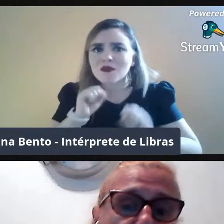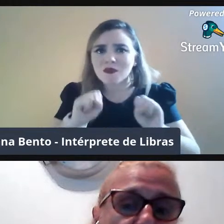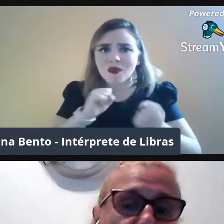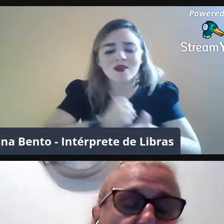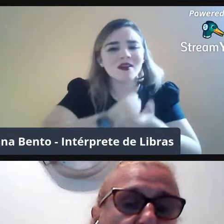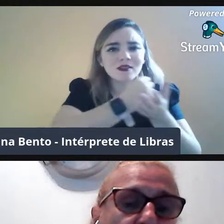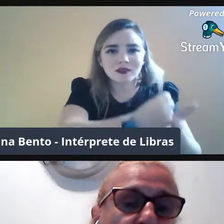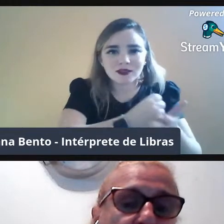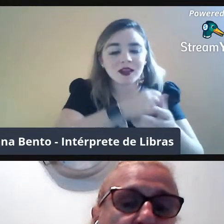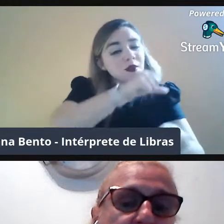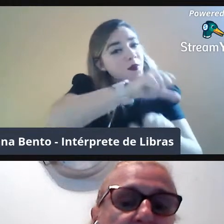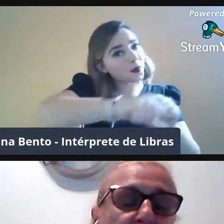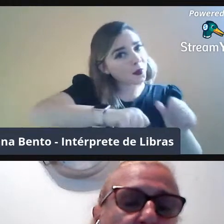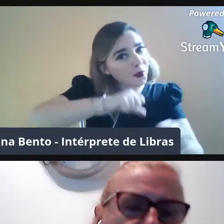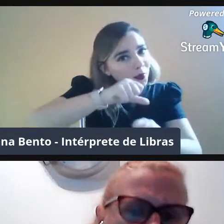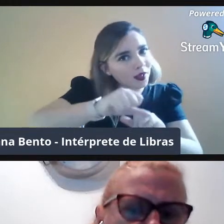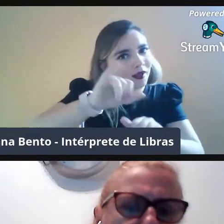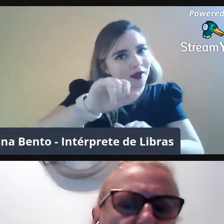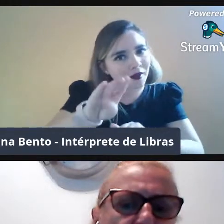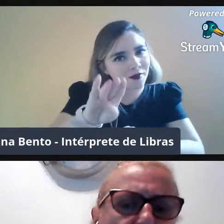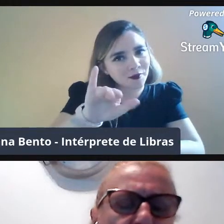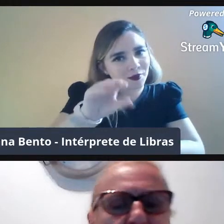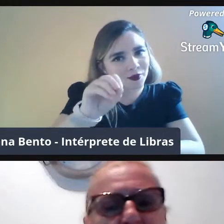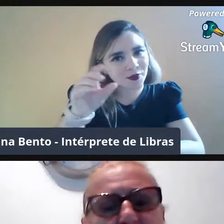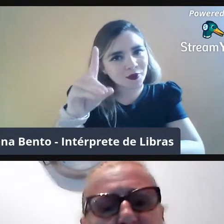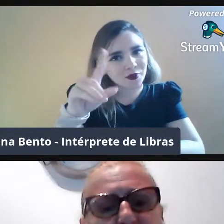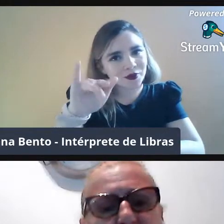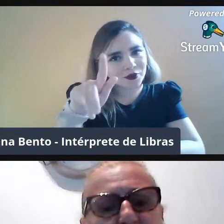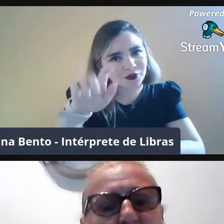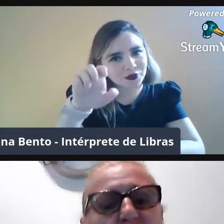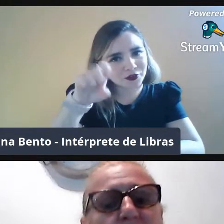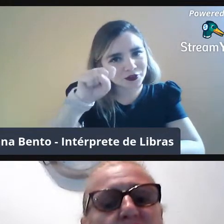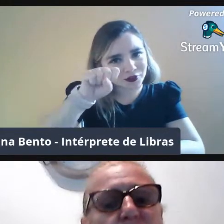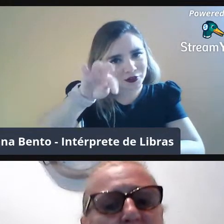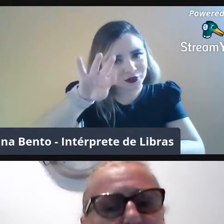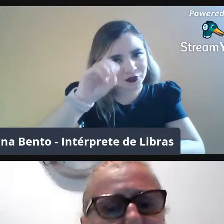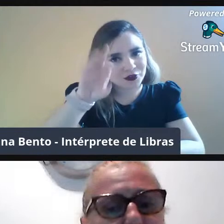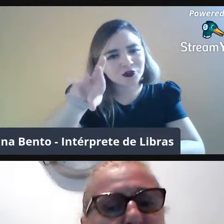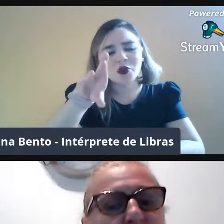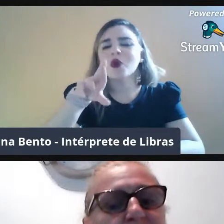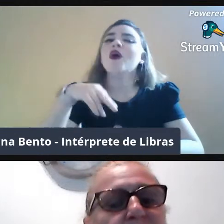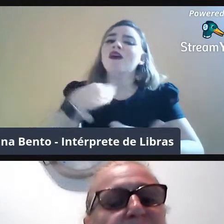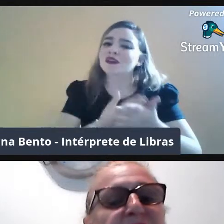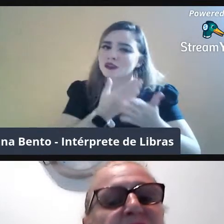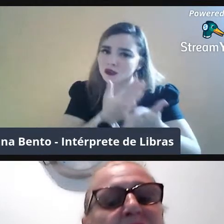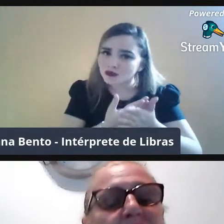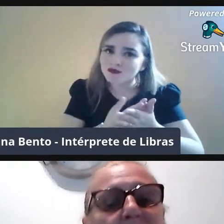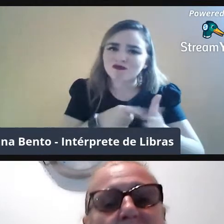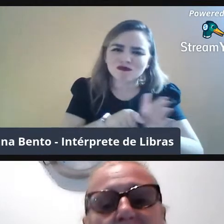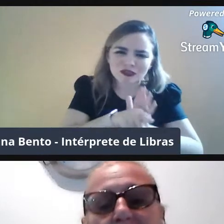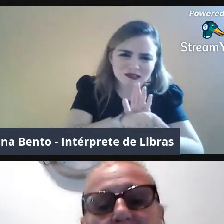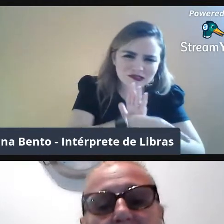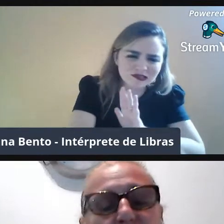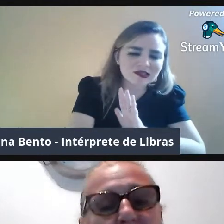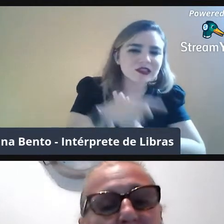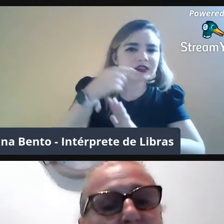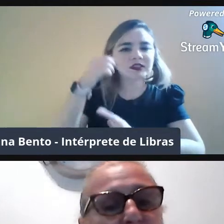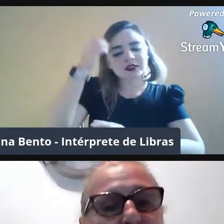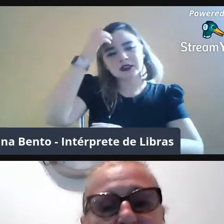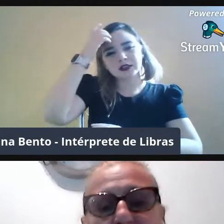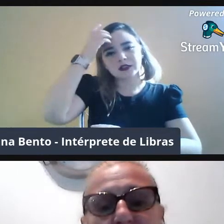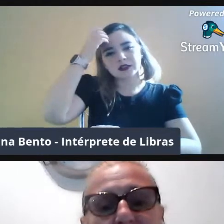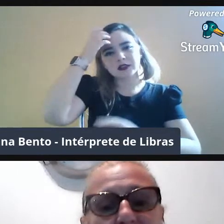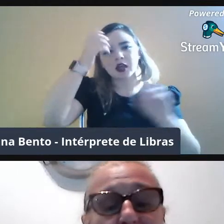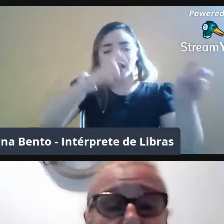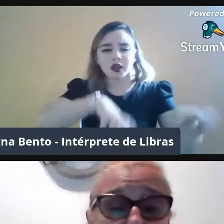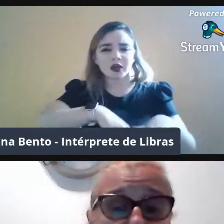em biodigestor, tá? E começa a trabalhar a questão de biodigestores, permacultura, sobre